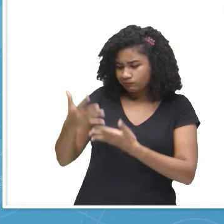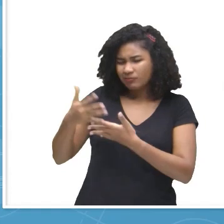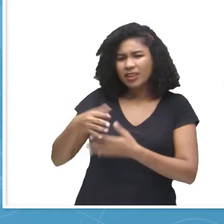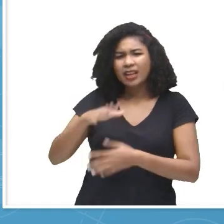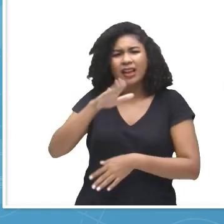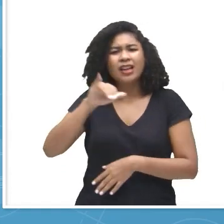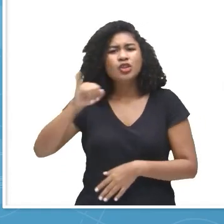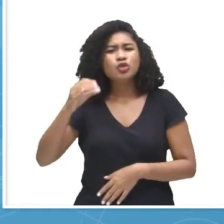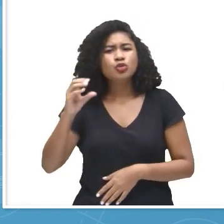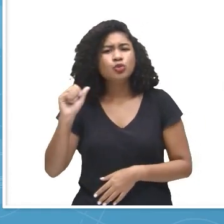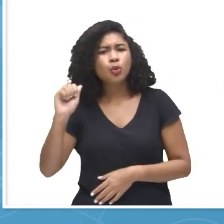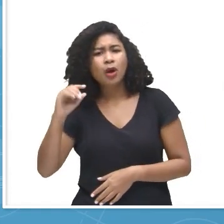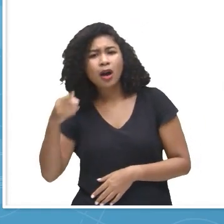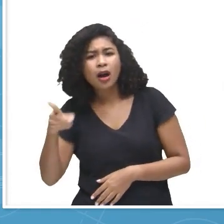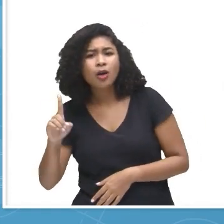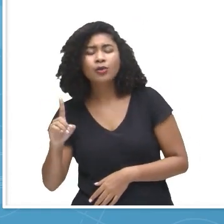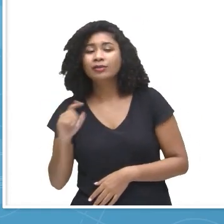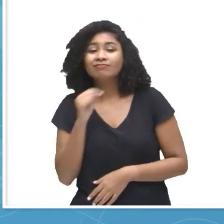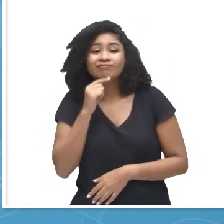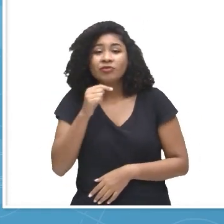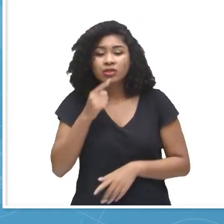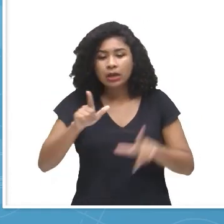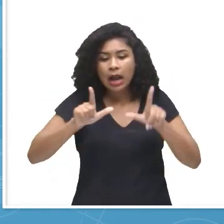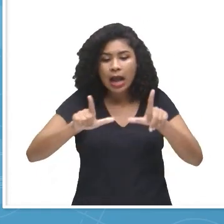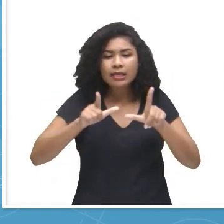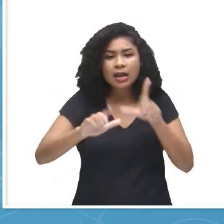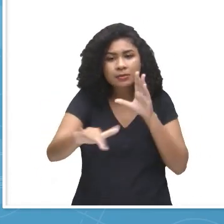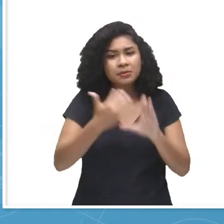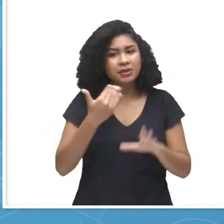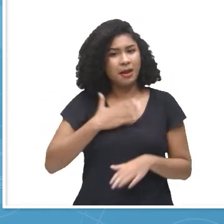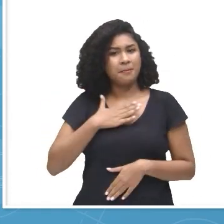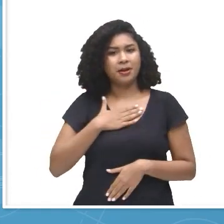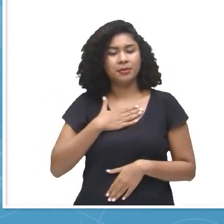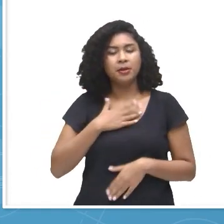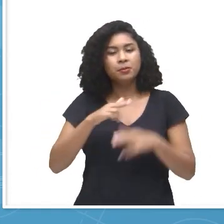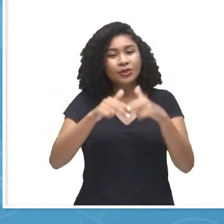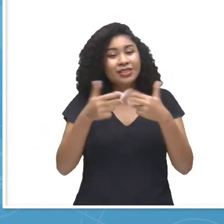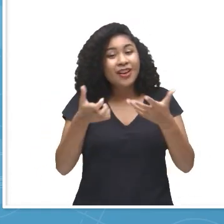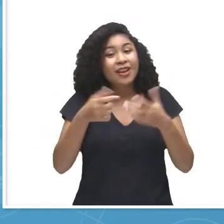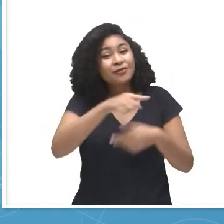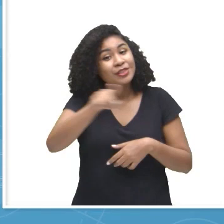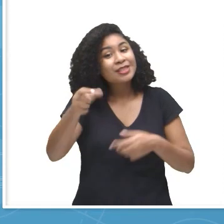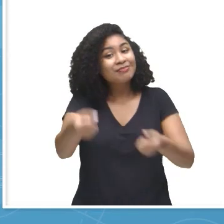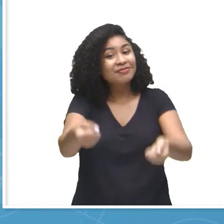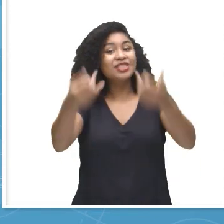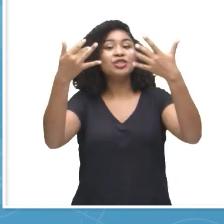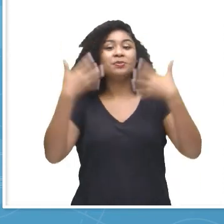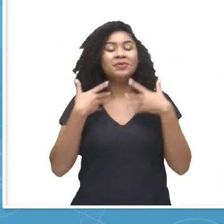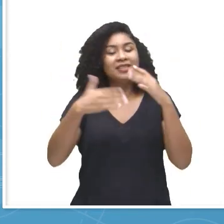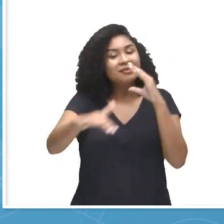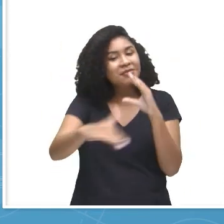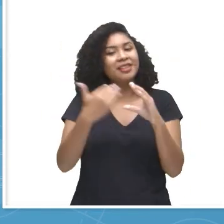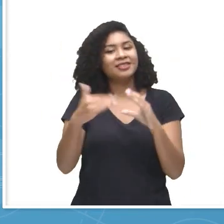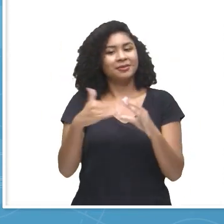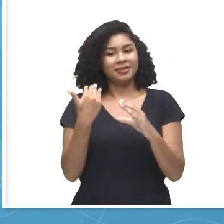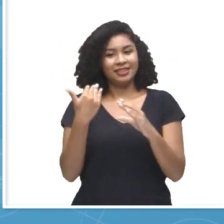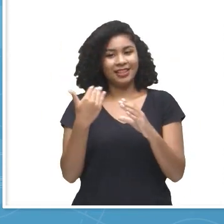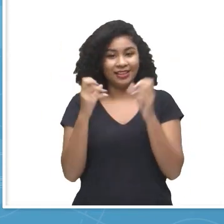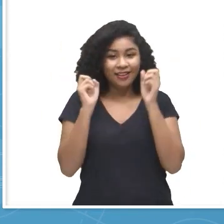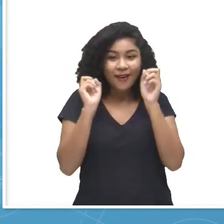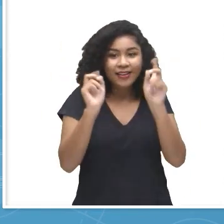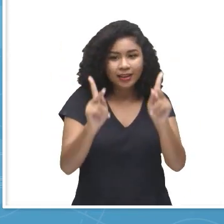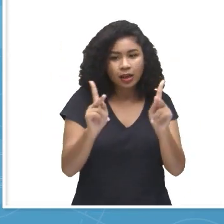não tem como mandar o cartaz aqui. Por isso que eu pedi para vocês irem falando como que vocês fariam, né, esse cartaz. Então, é